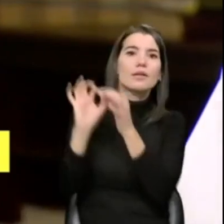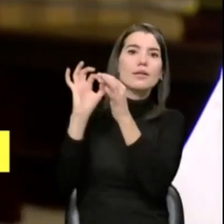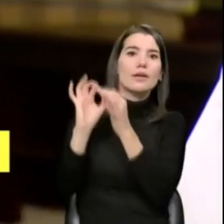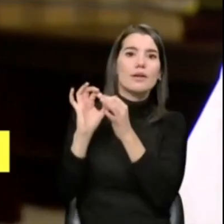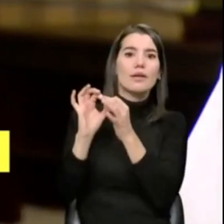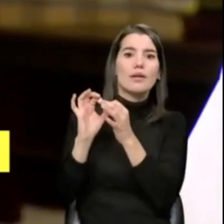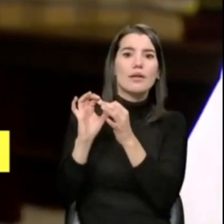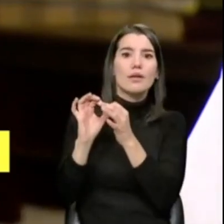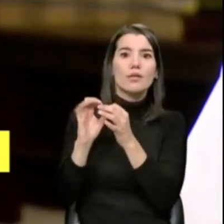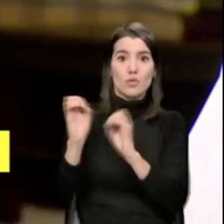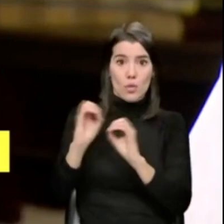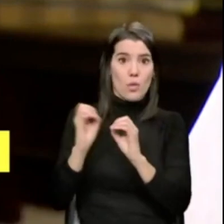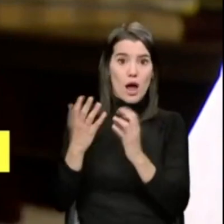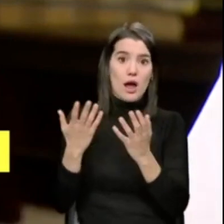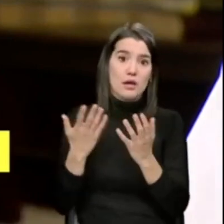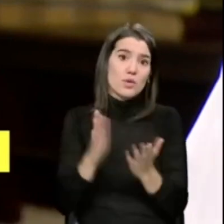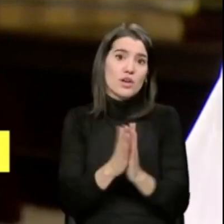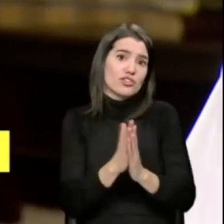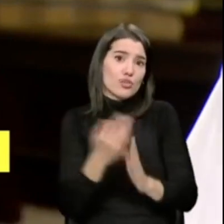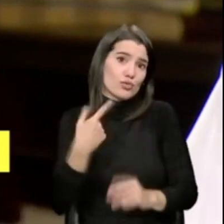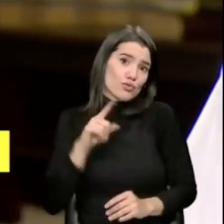não é uma religião. No fundo é isso.